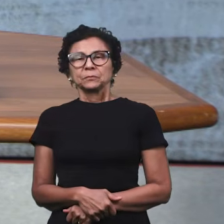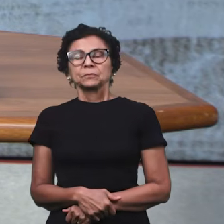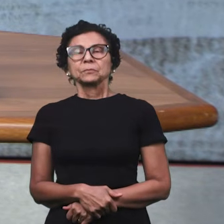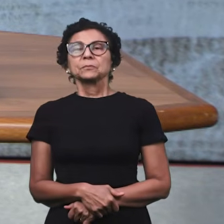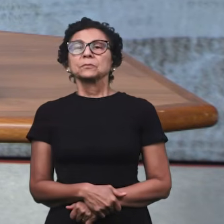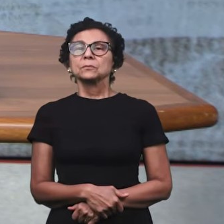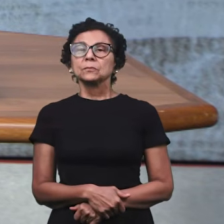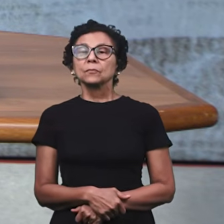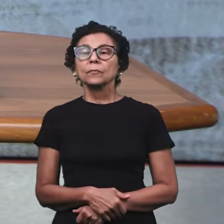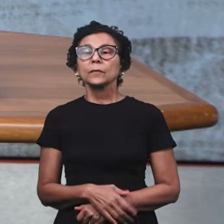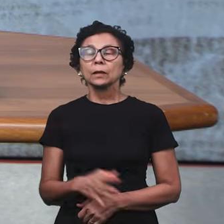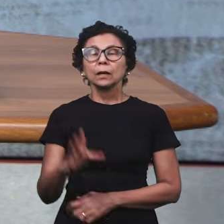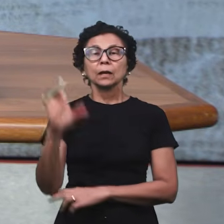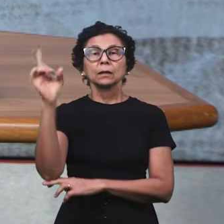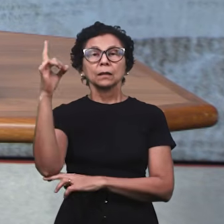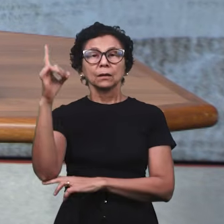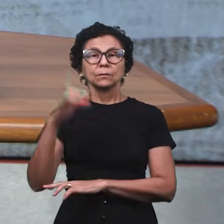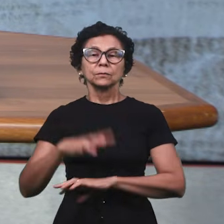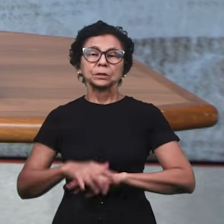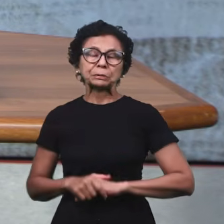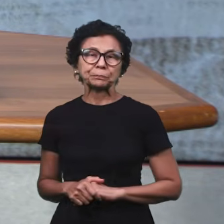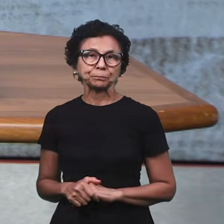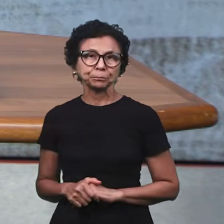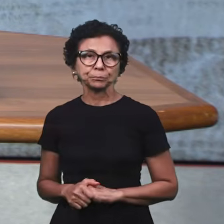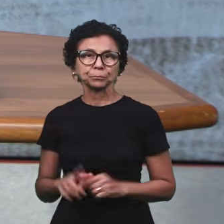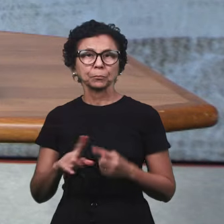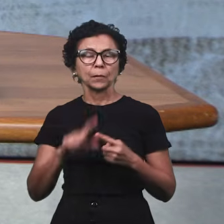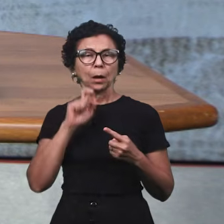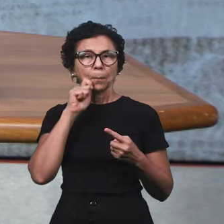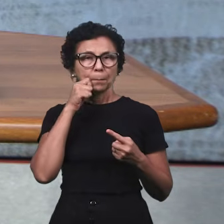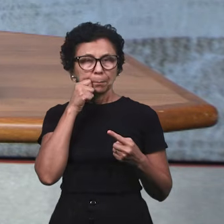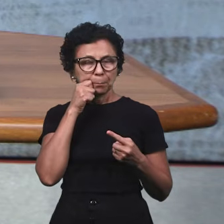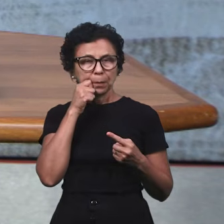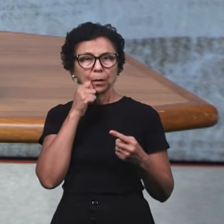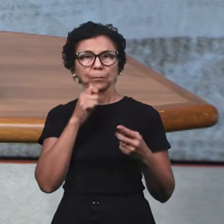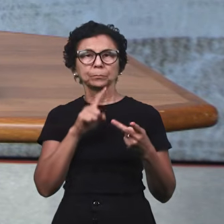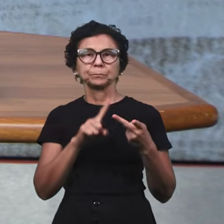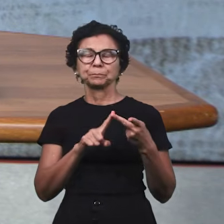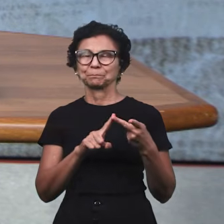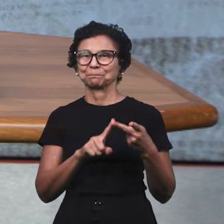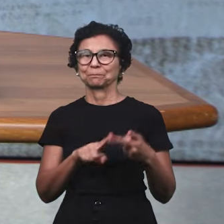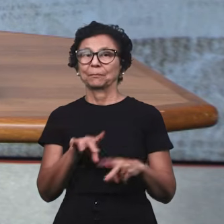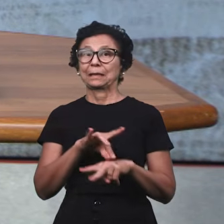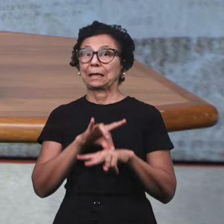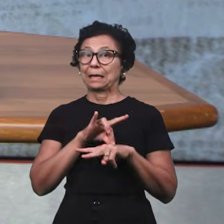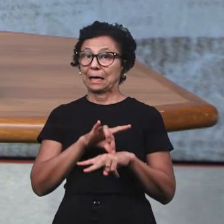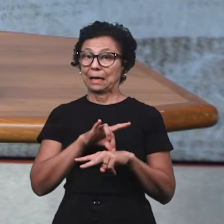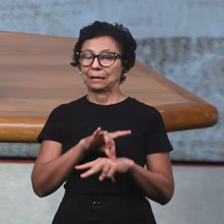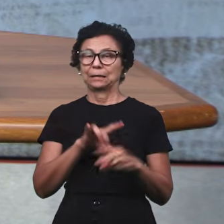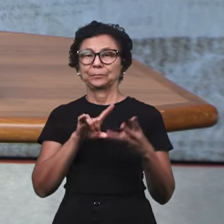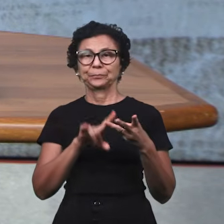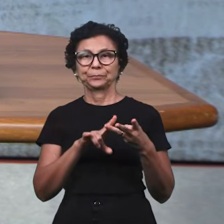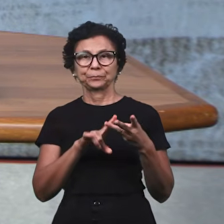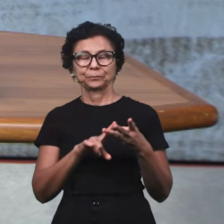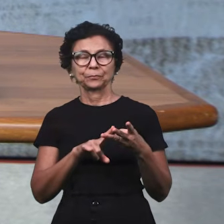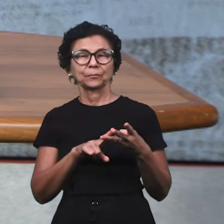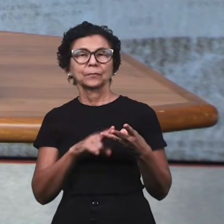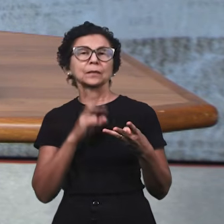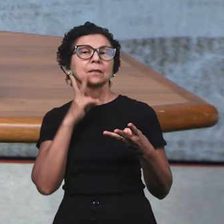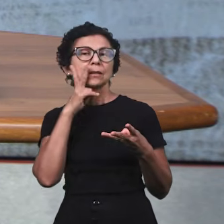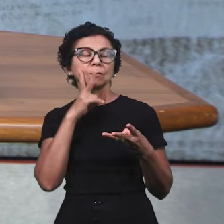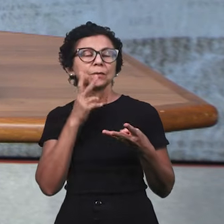Davi repartiu a todos um pão, um bom pedaço de carne e um frasco de